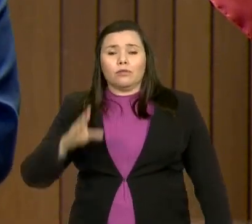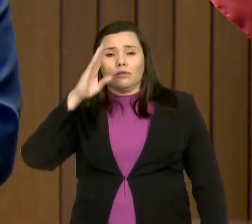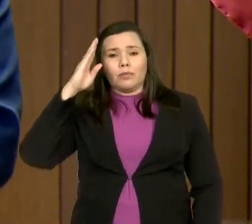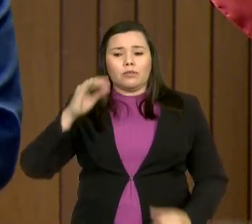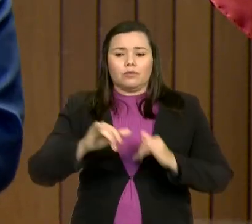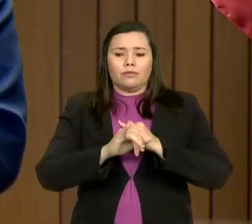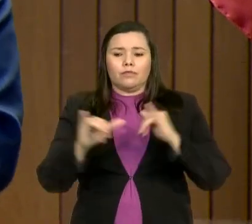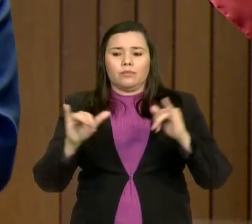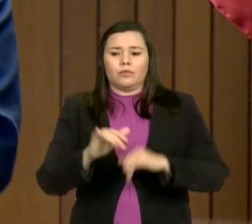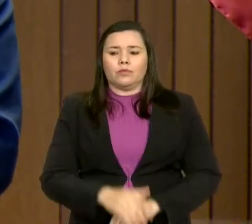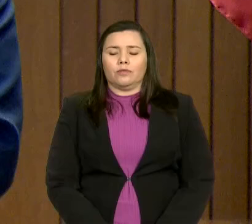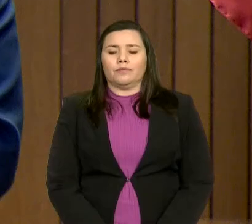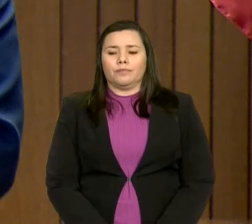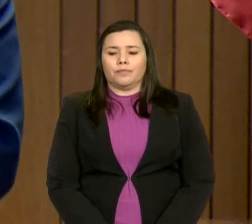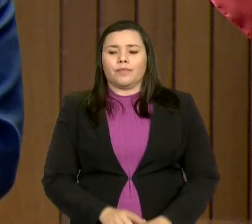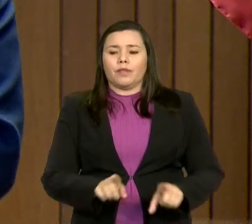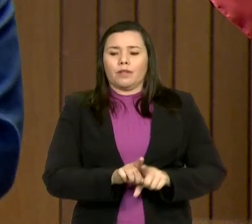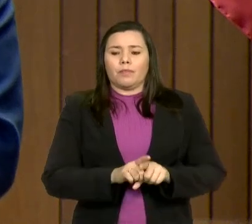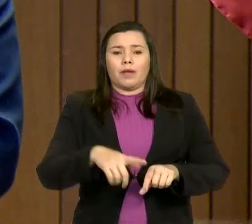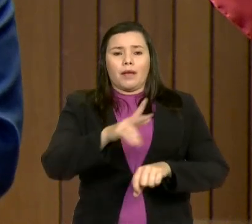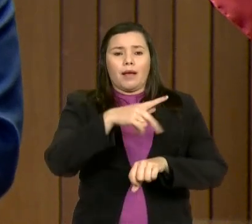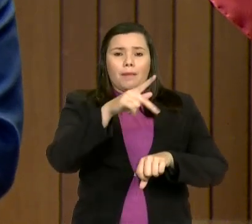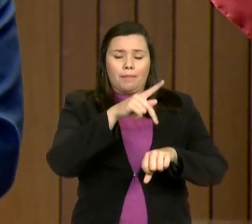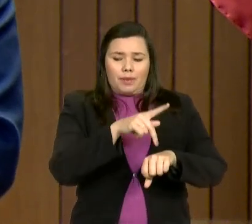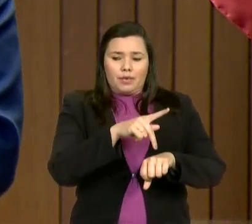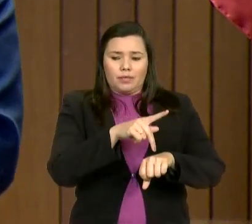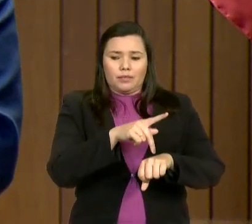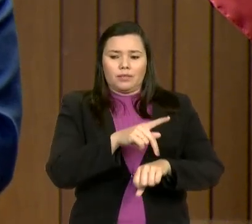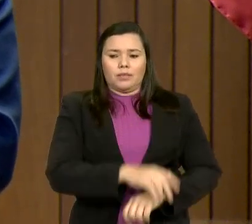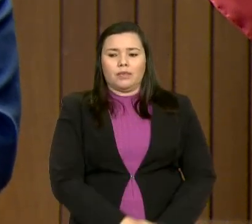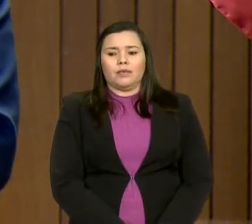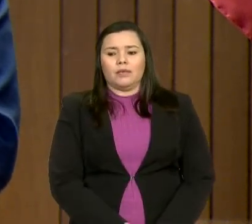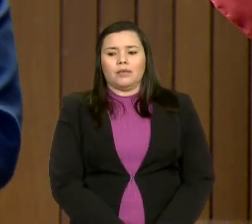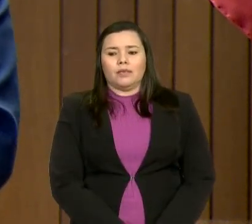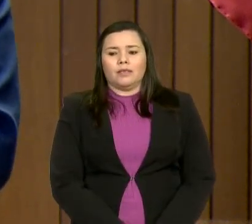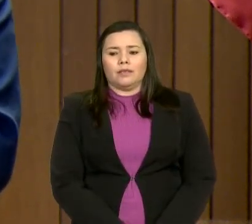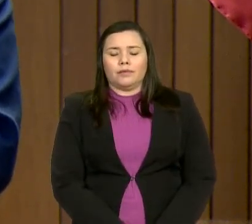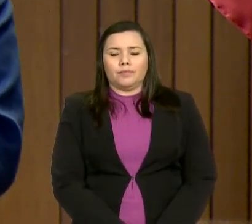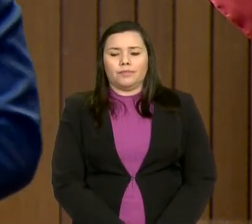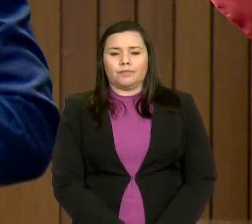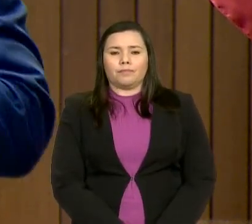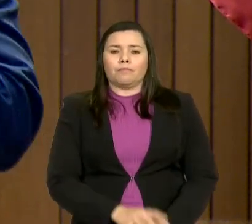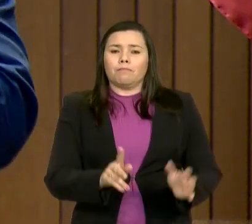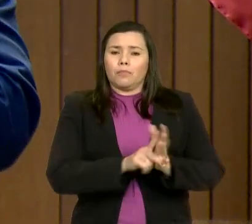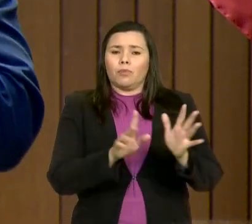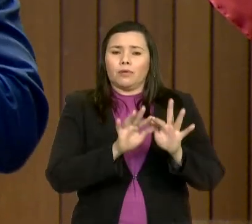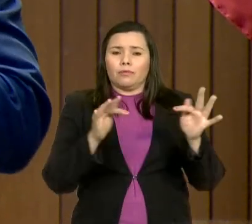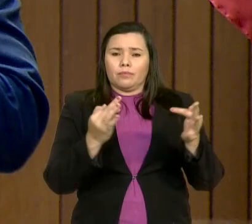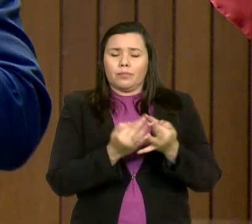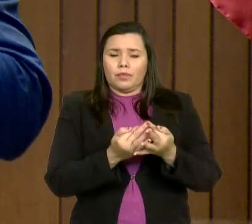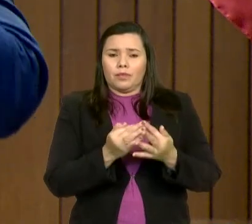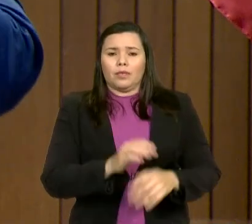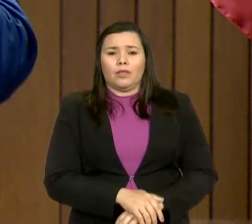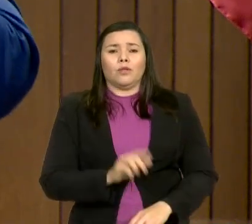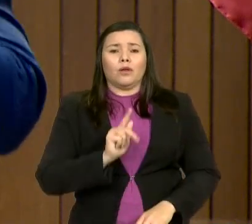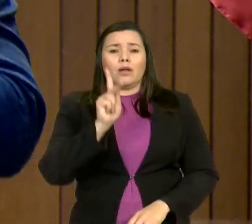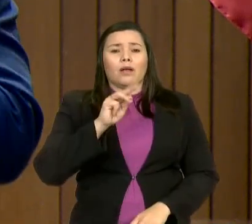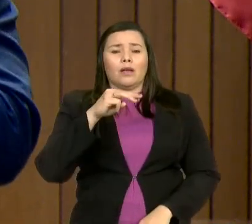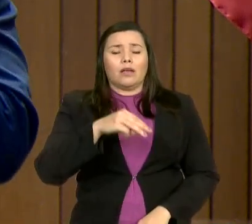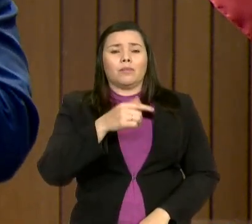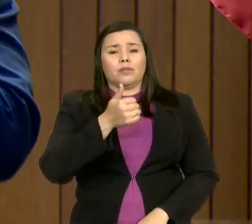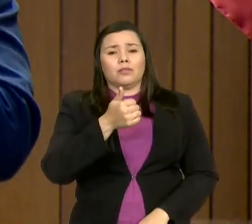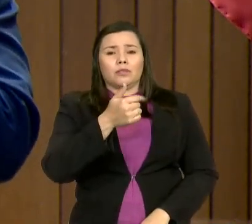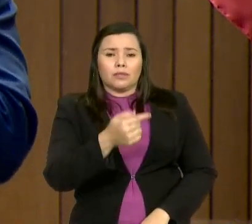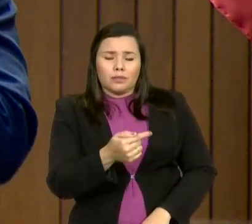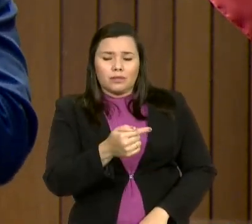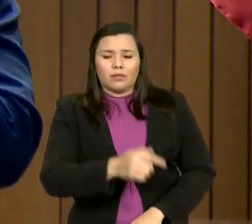como a Praça do quilômetro 17, uma praça da família que é de grande relevância para toda a